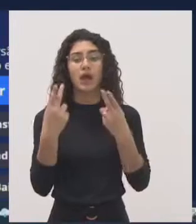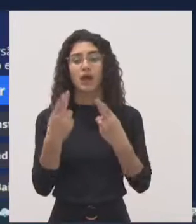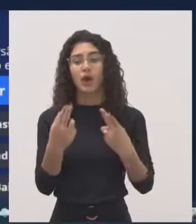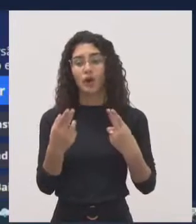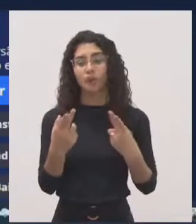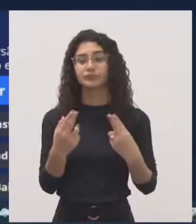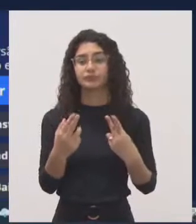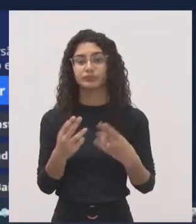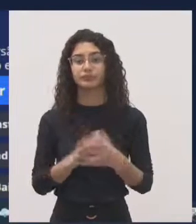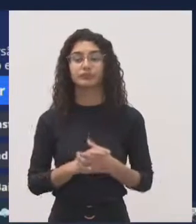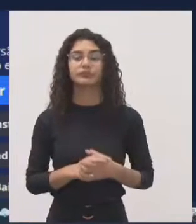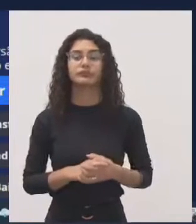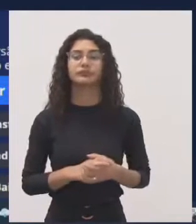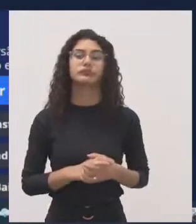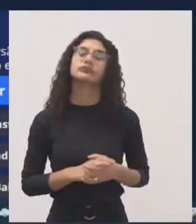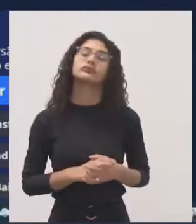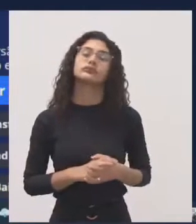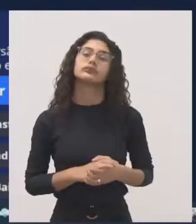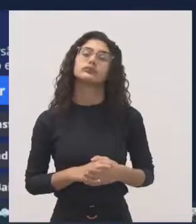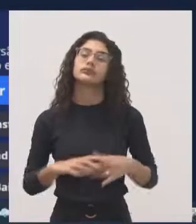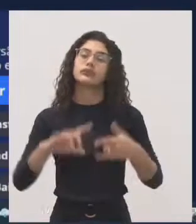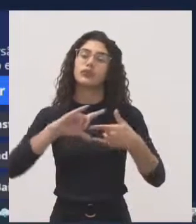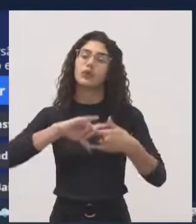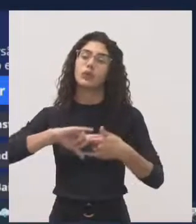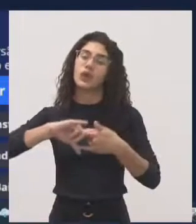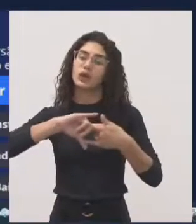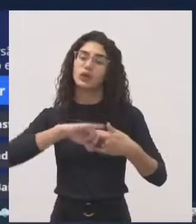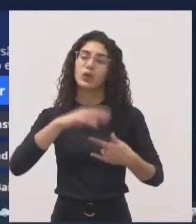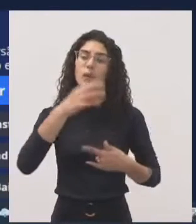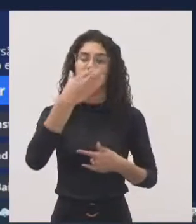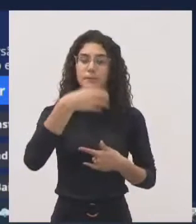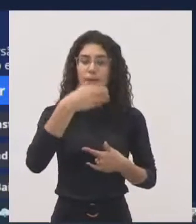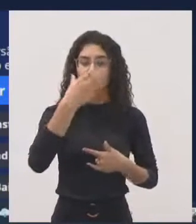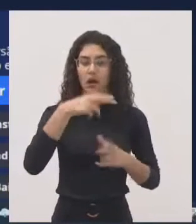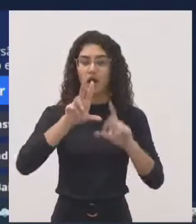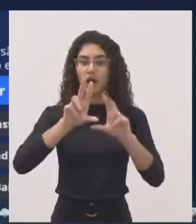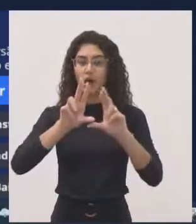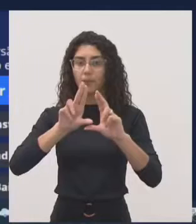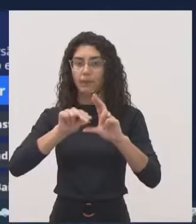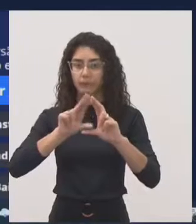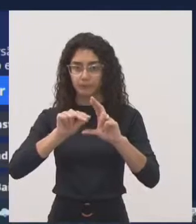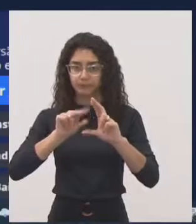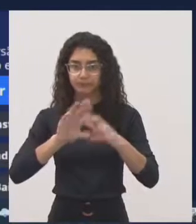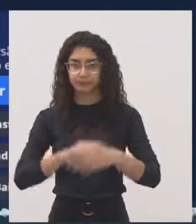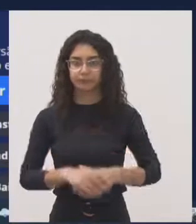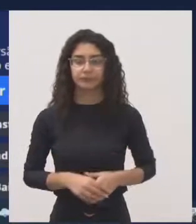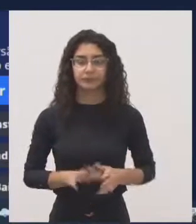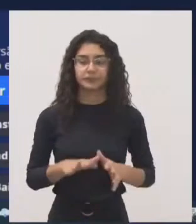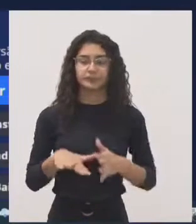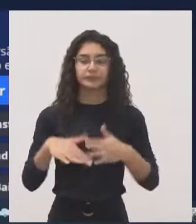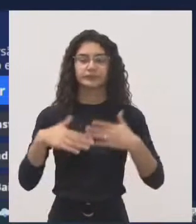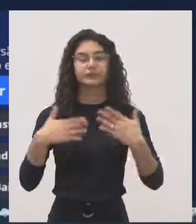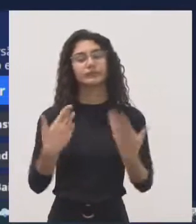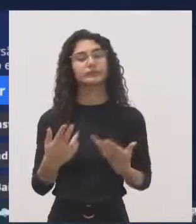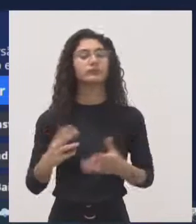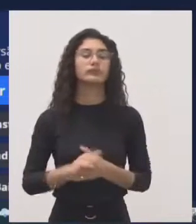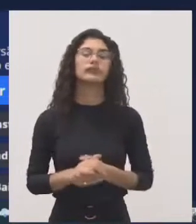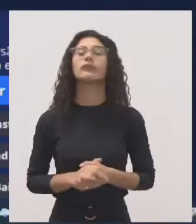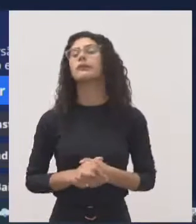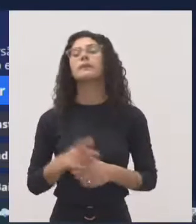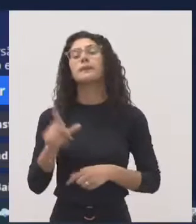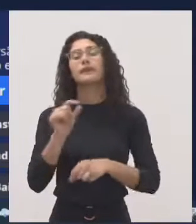coisa. Windows, Mac e Linux. Então, vamos